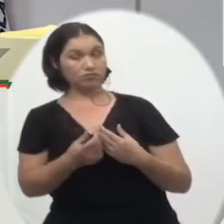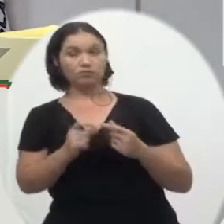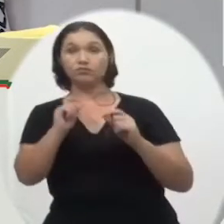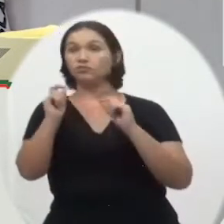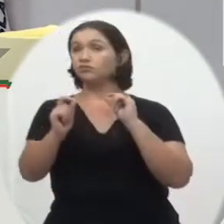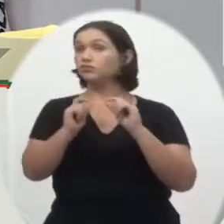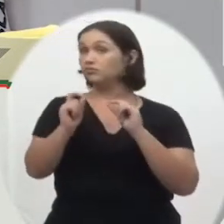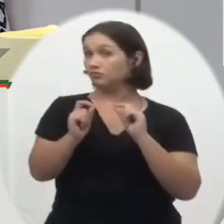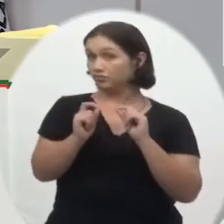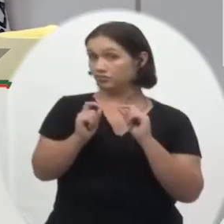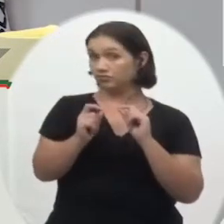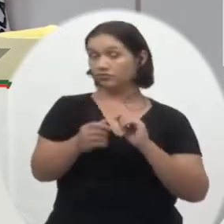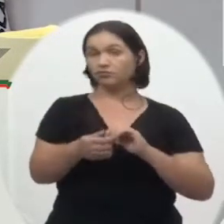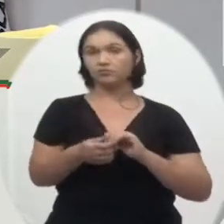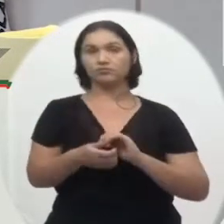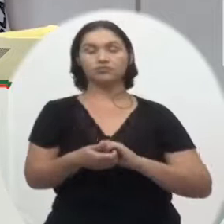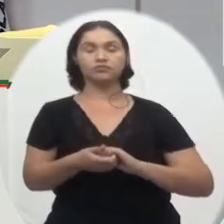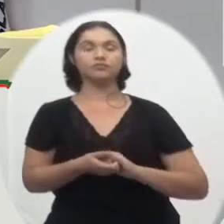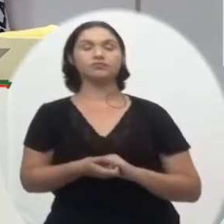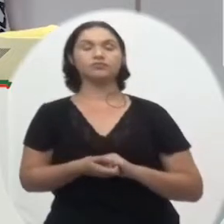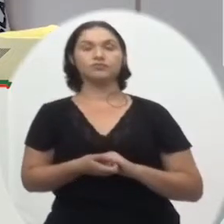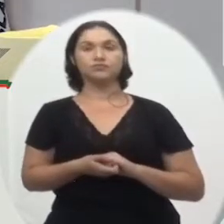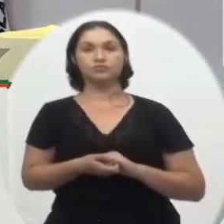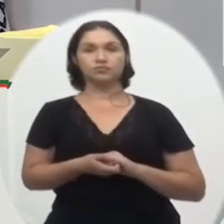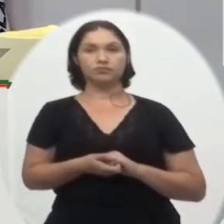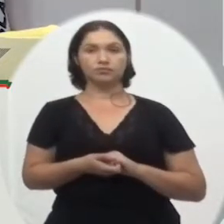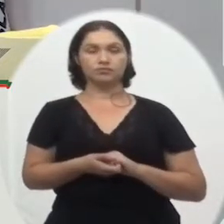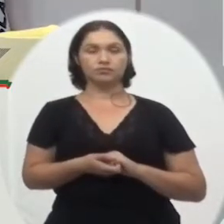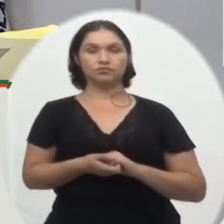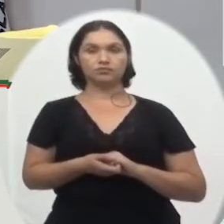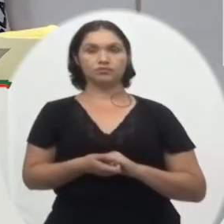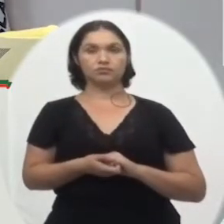importantes. Importantes.